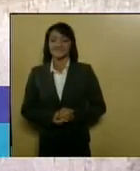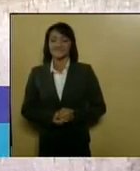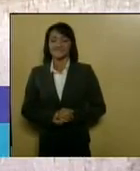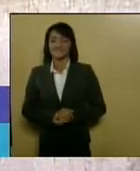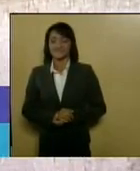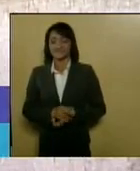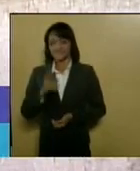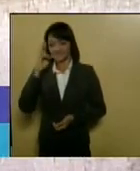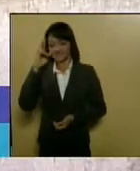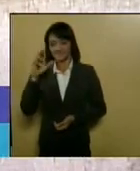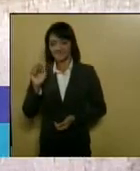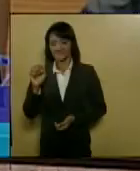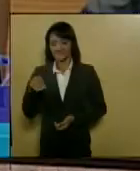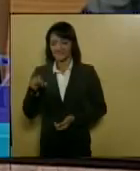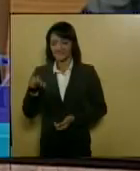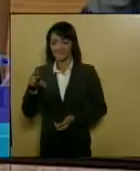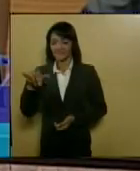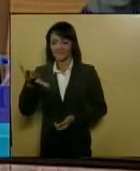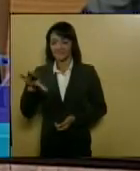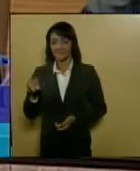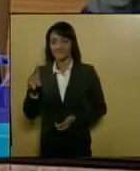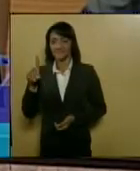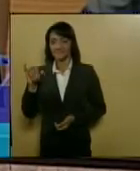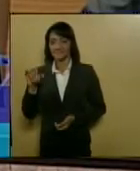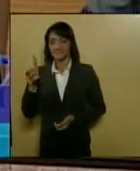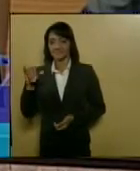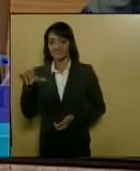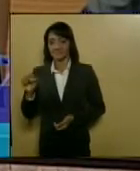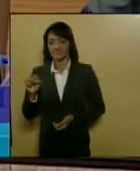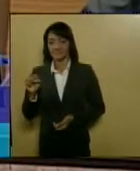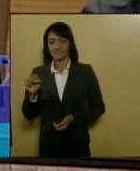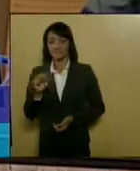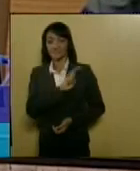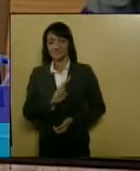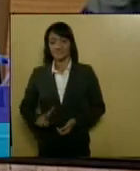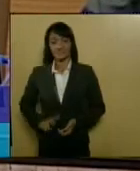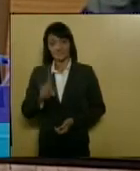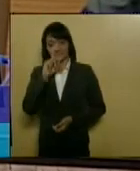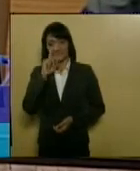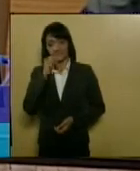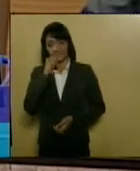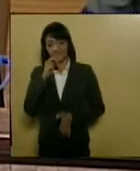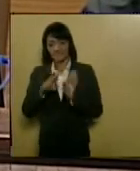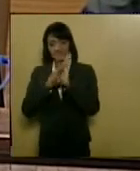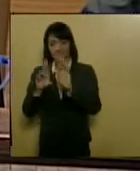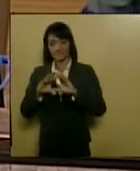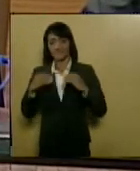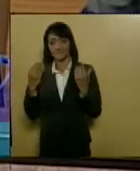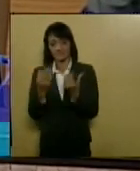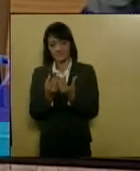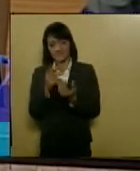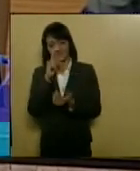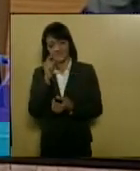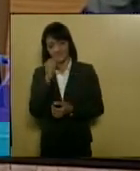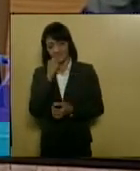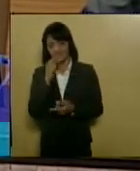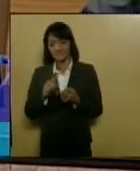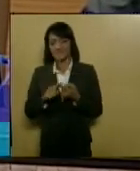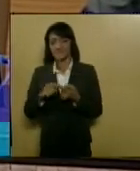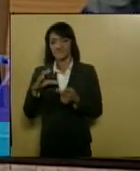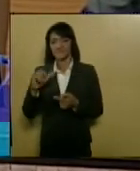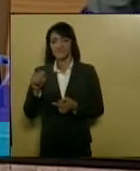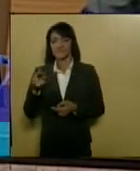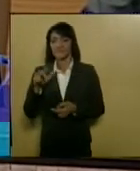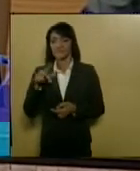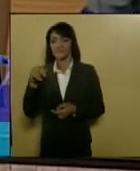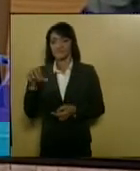Ao senhor Américo de Deus, vereador de Aracaju, representando a Câmara dos Vereadores de Aracaju. Ao excelentíssimo senhor conselheiro Dr. Carlos Pina,